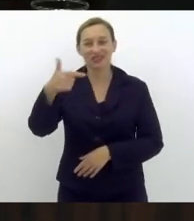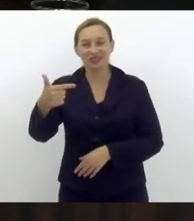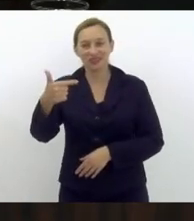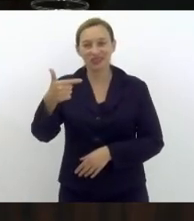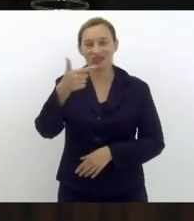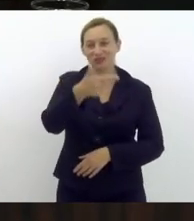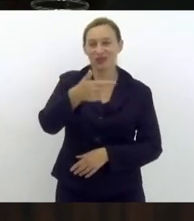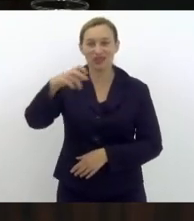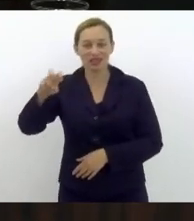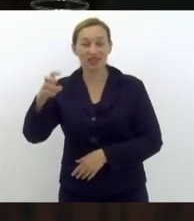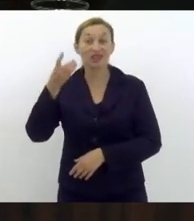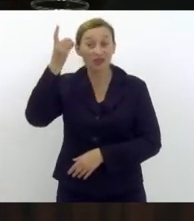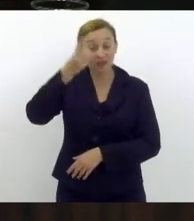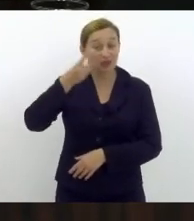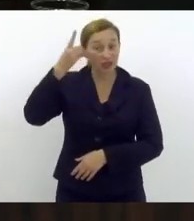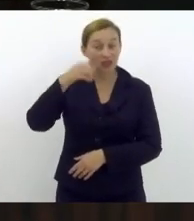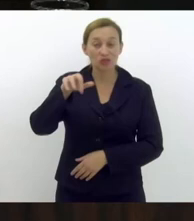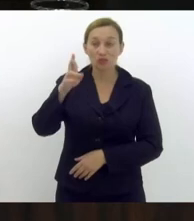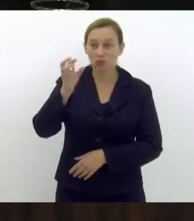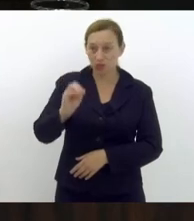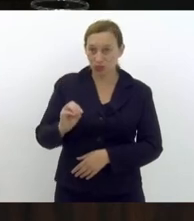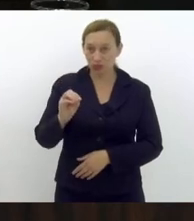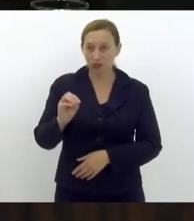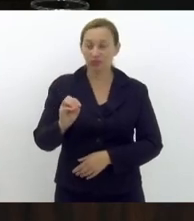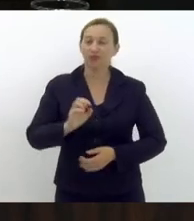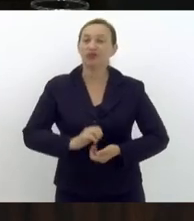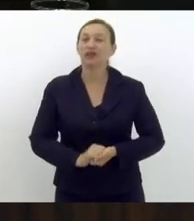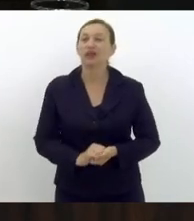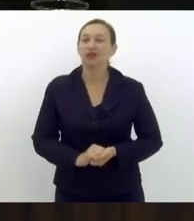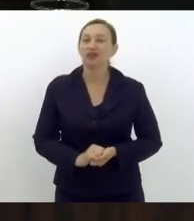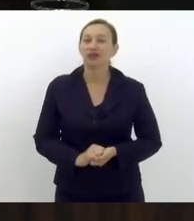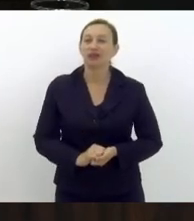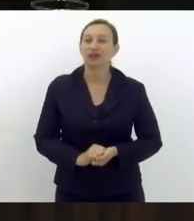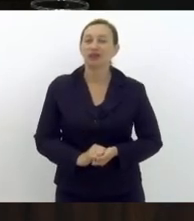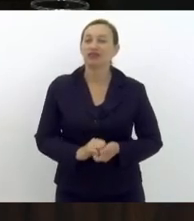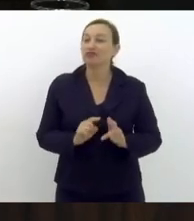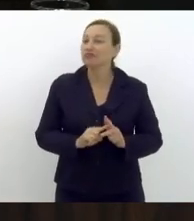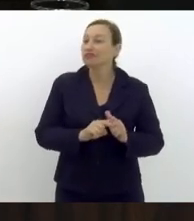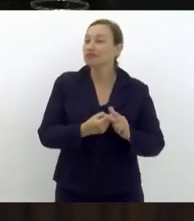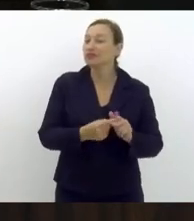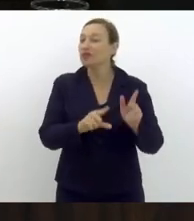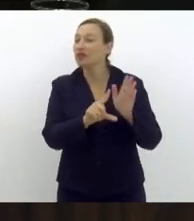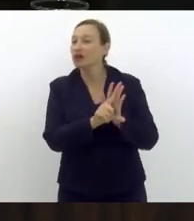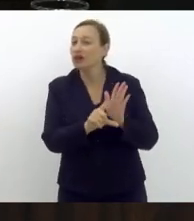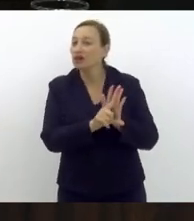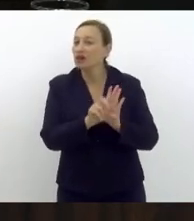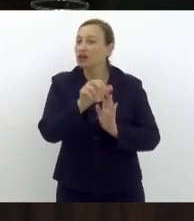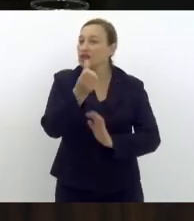1052/2015, de autoria do deputado Bruno Dauali, que dispõe sobre alterações na lei